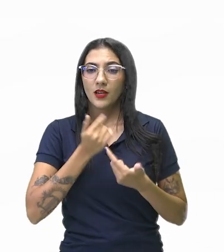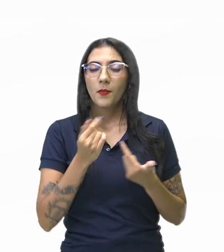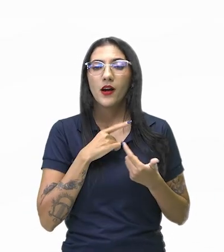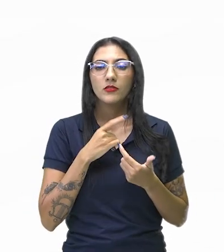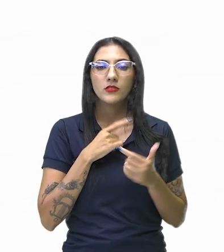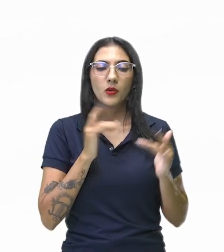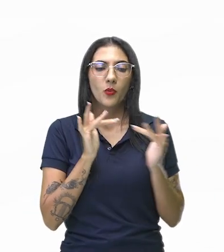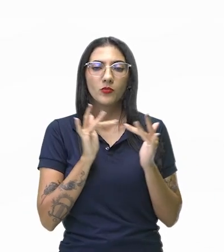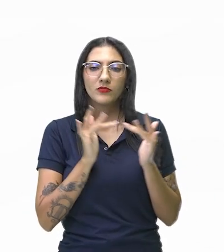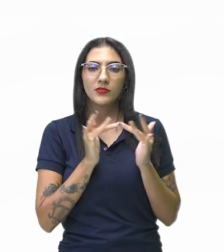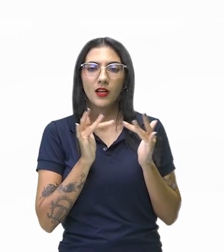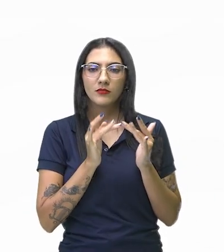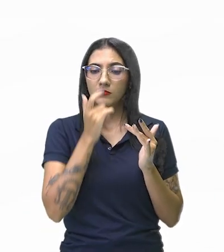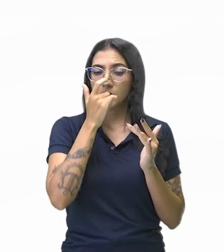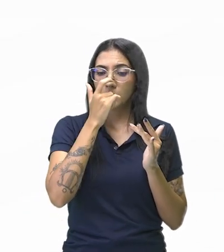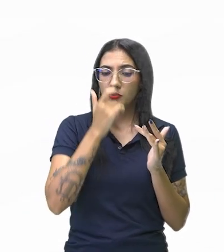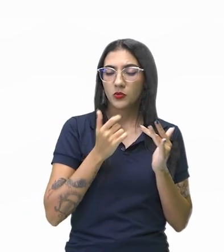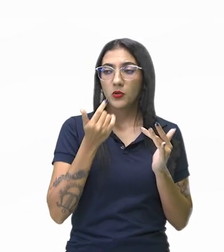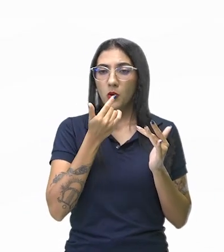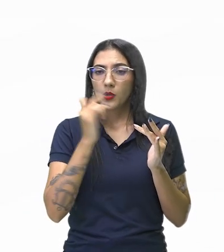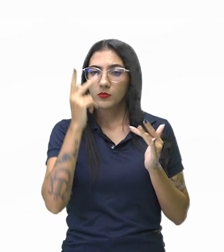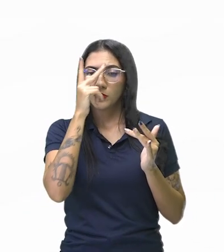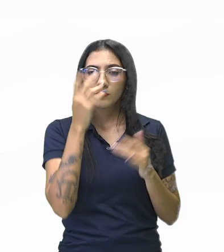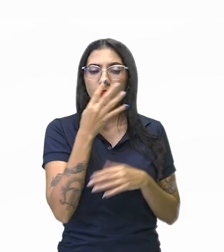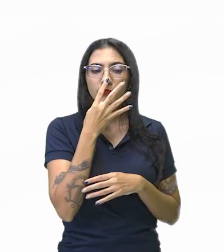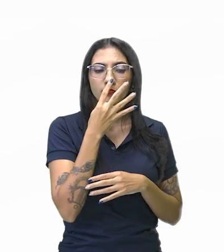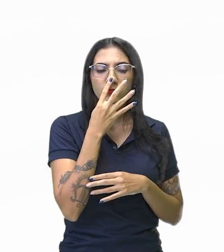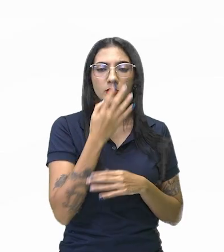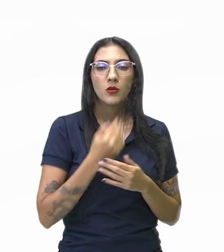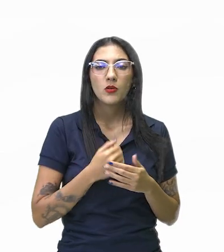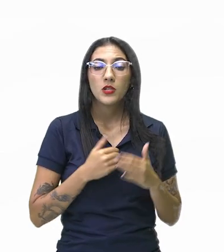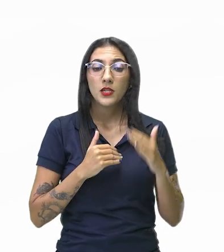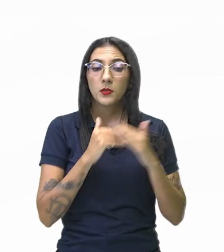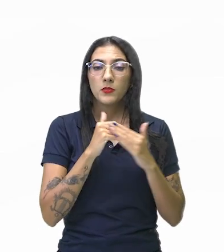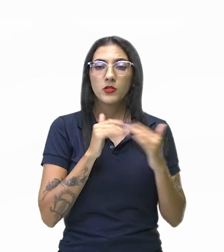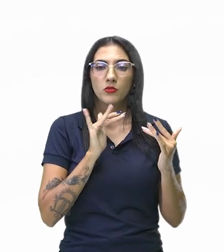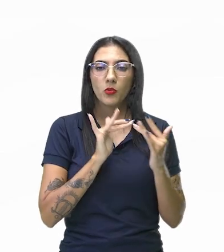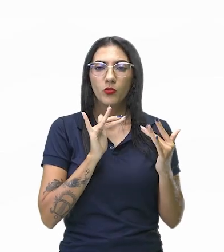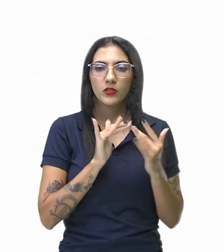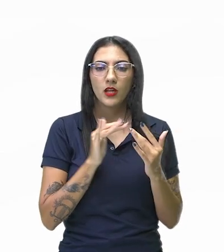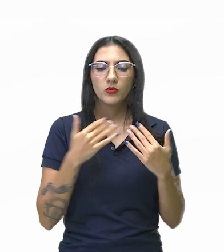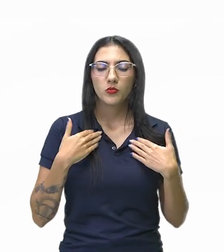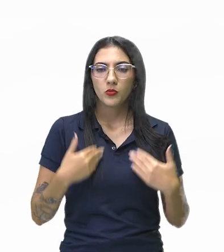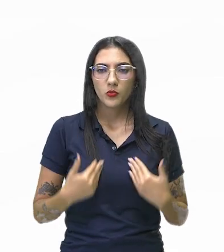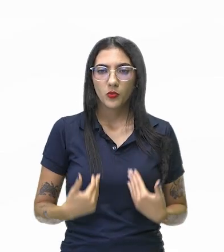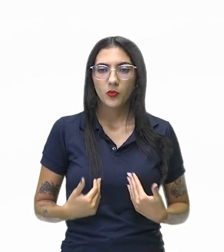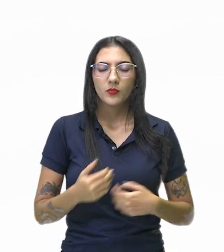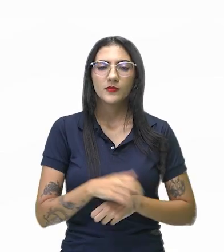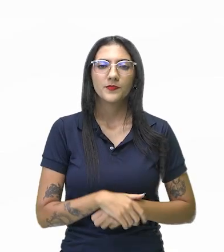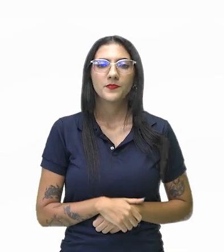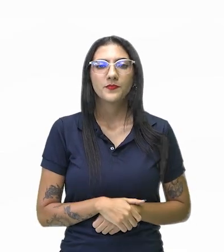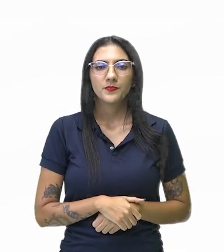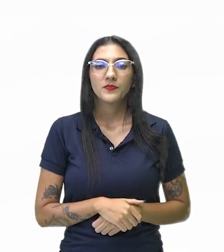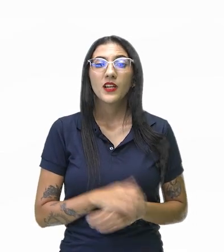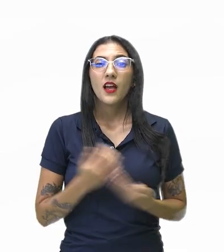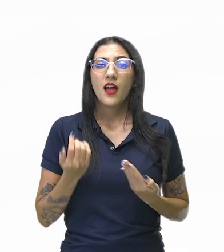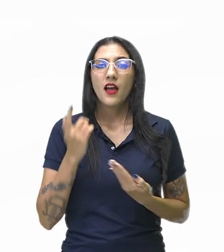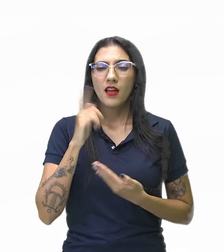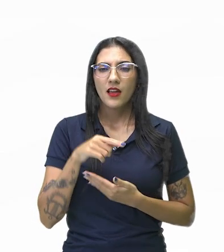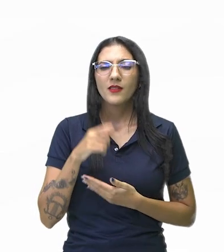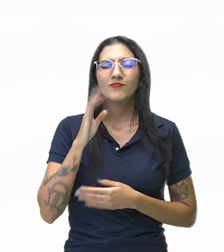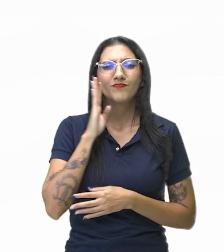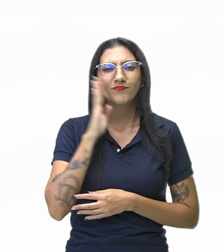entre o artista e a plateia, os limites do corpo e a possibilidade da mente. Foi pioneira na